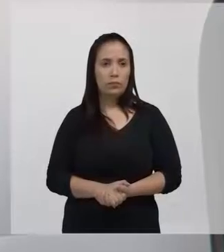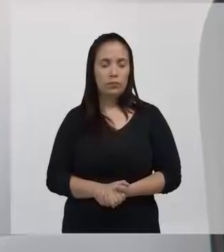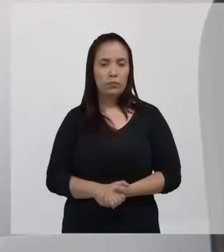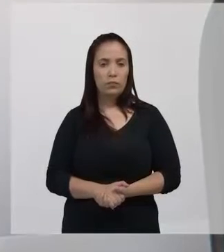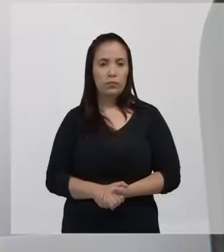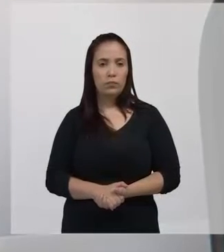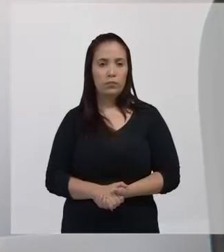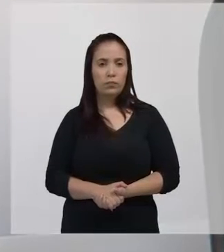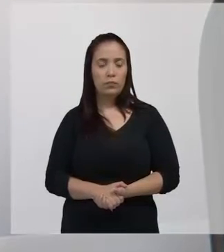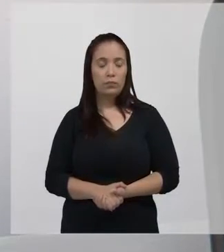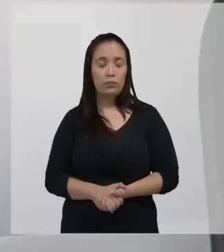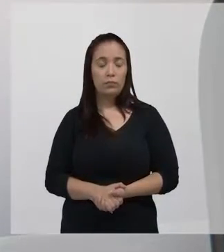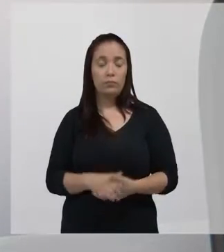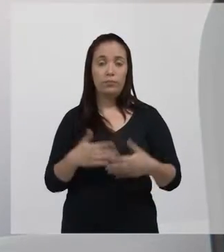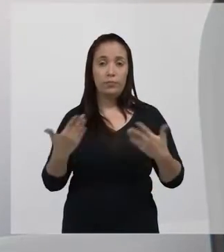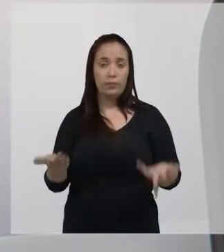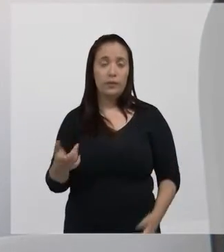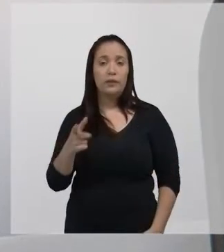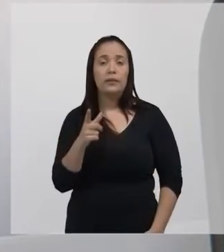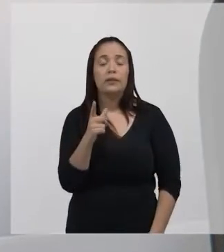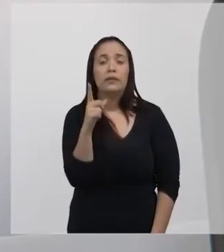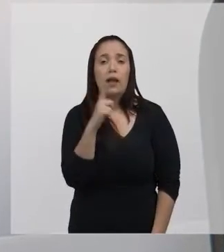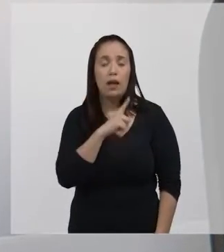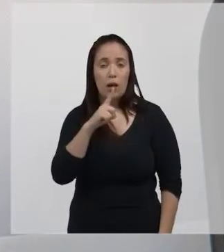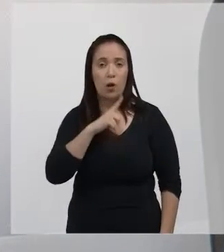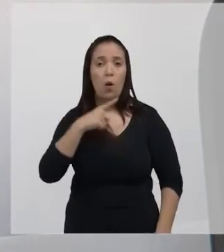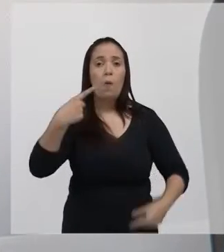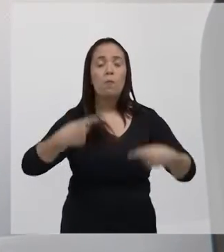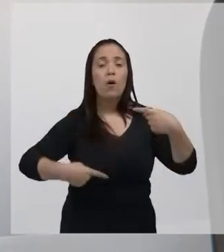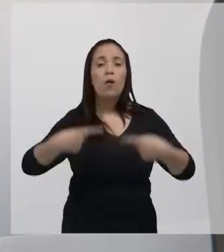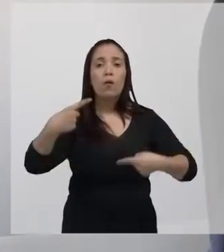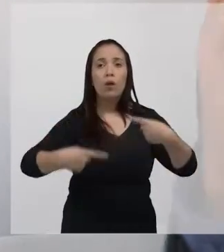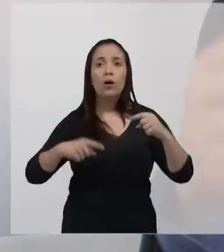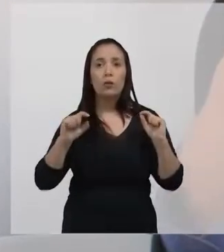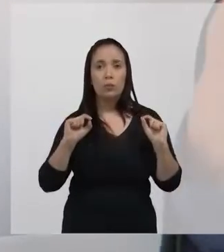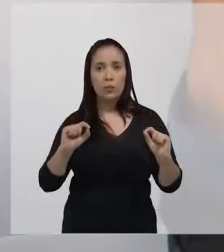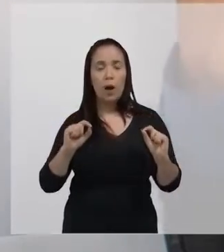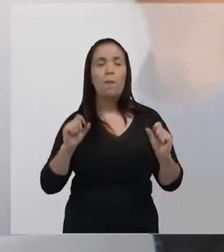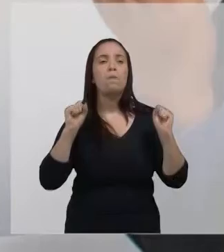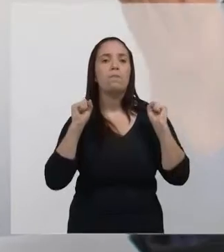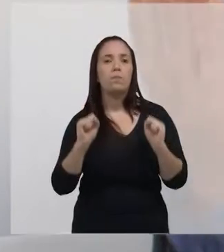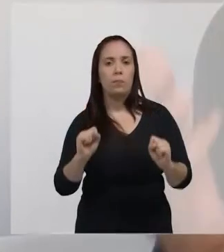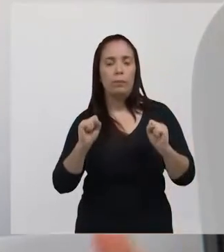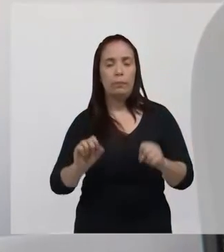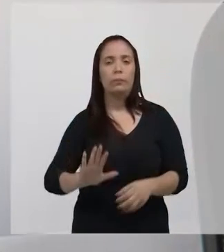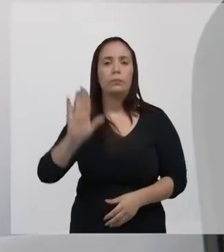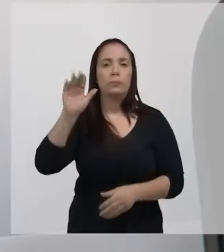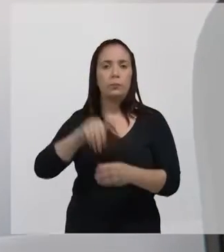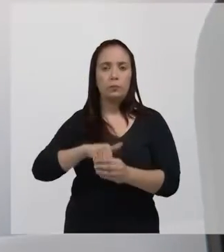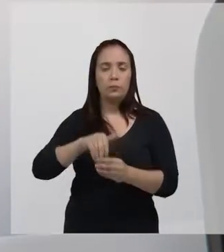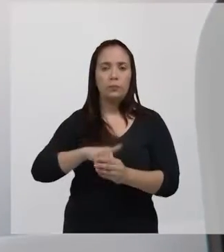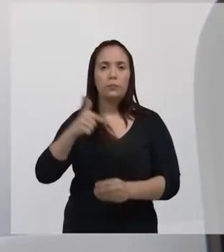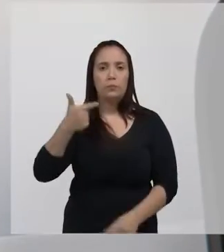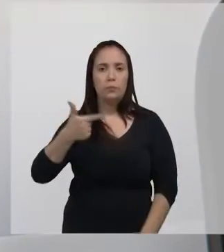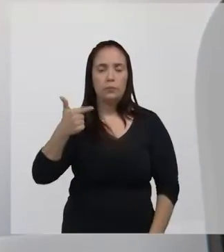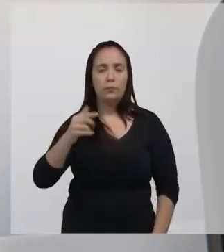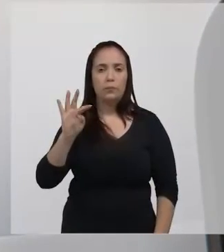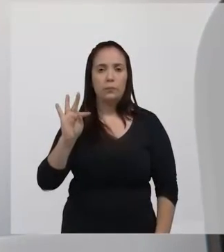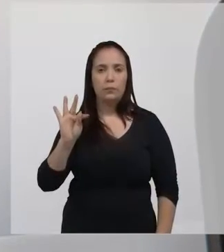Você tem um grupo político que pode ir ao segundo turno,